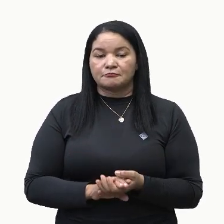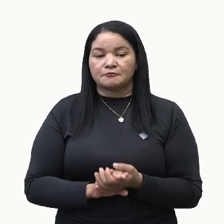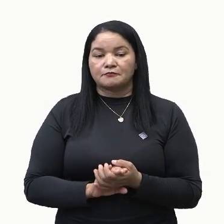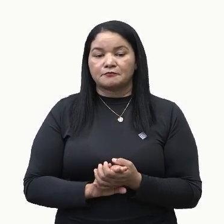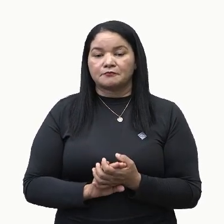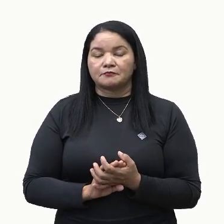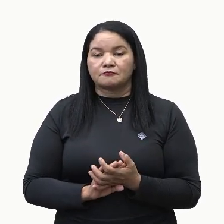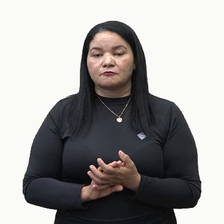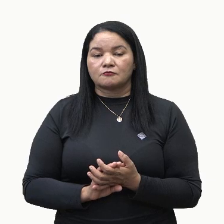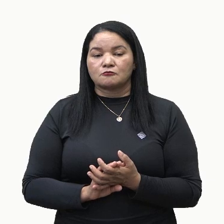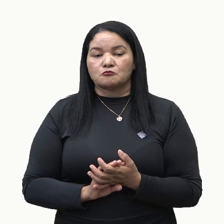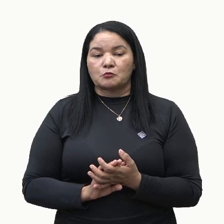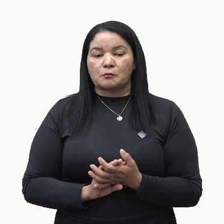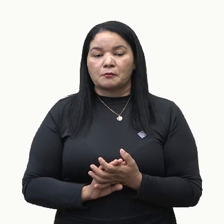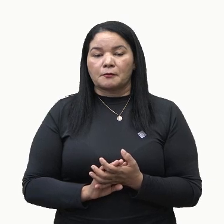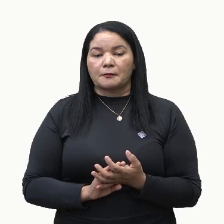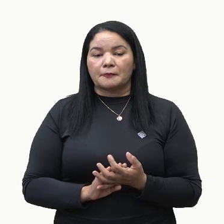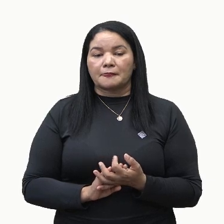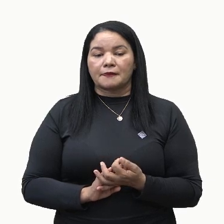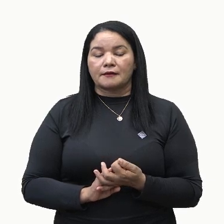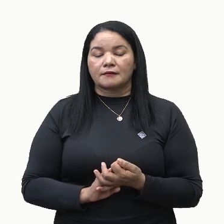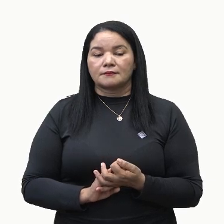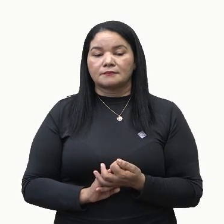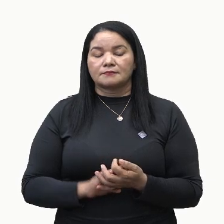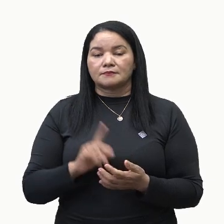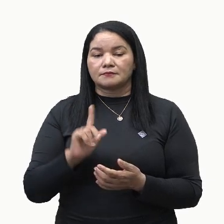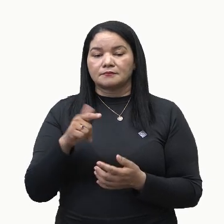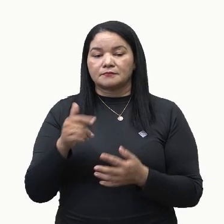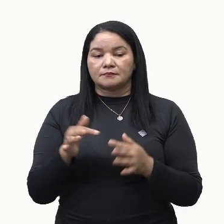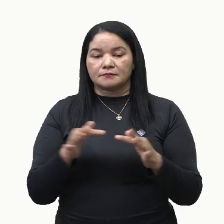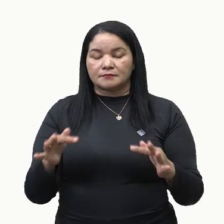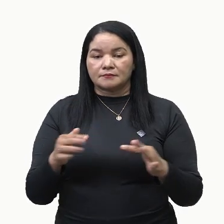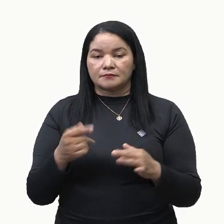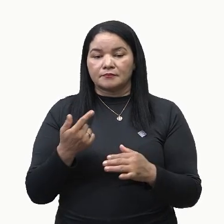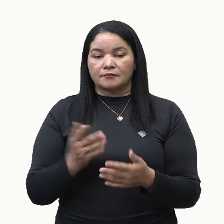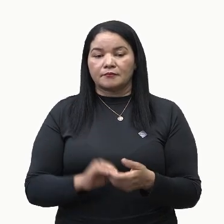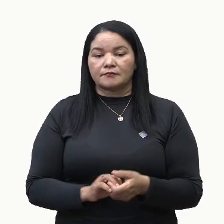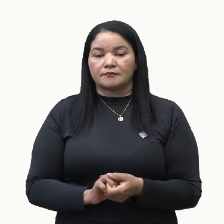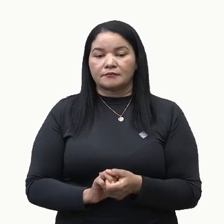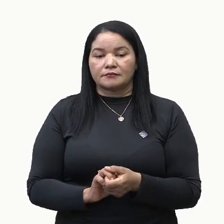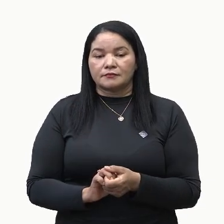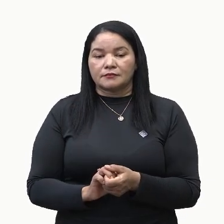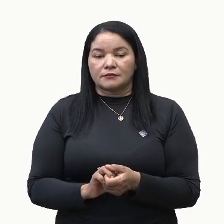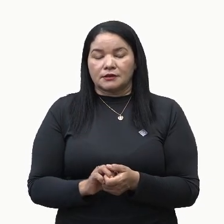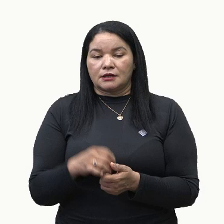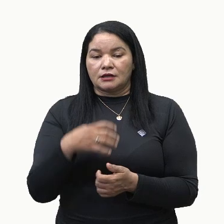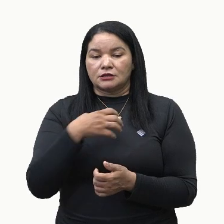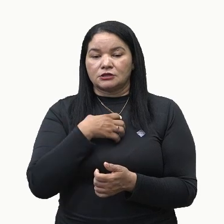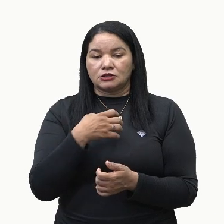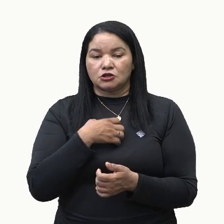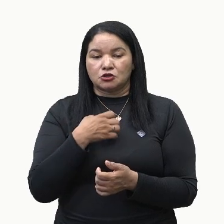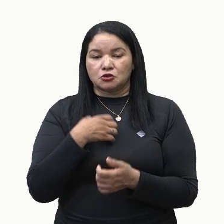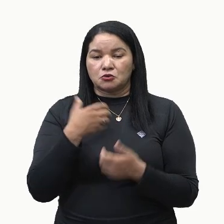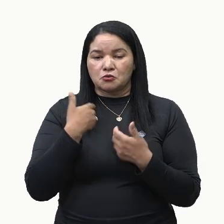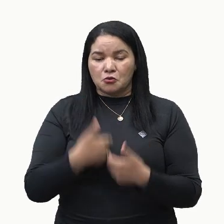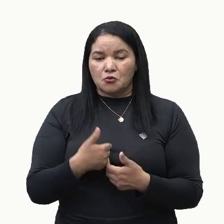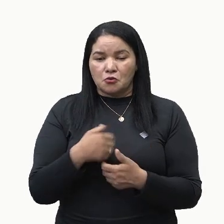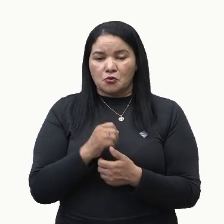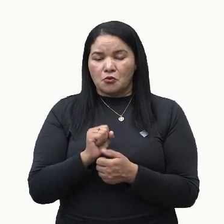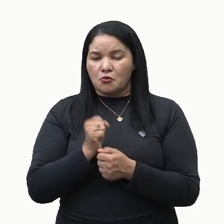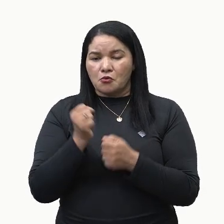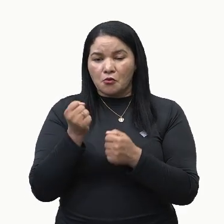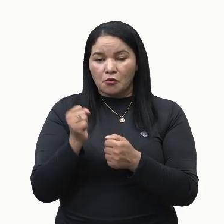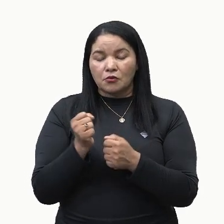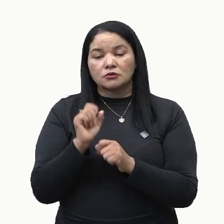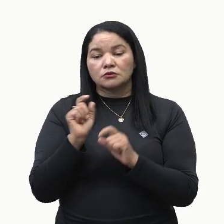a primeira, segunda, terceira, quarto verso. Só para sentir no seu sangue o ódio que Jesus lhe deu. Quantos verbos